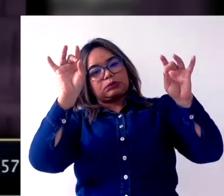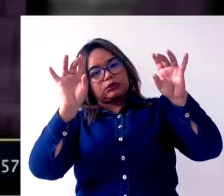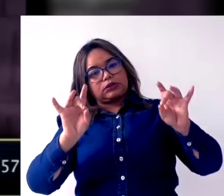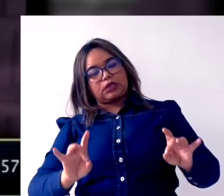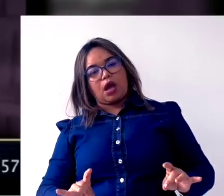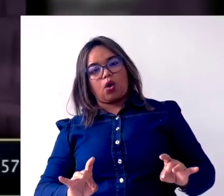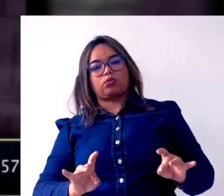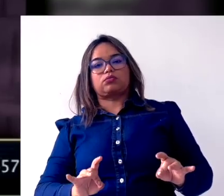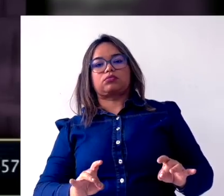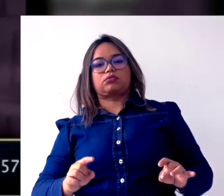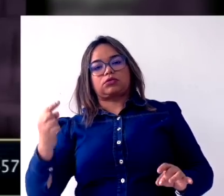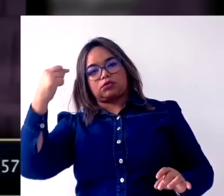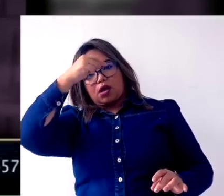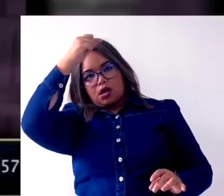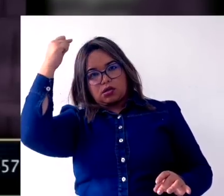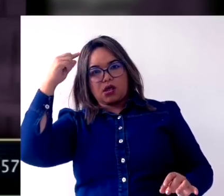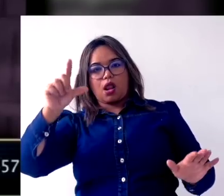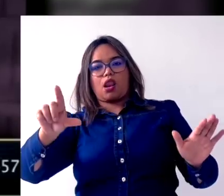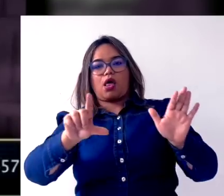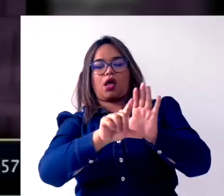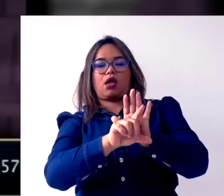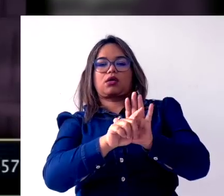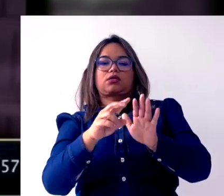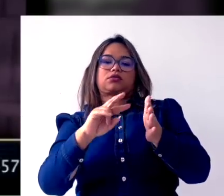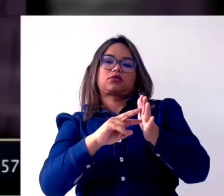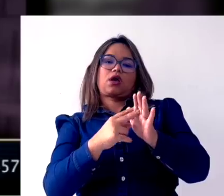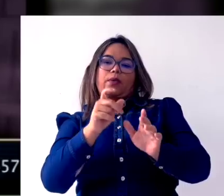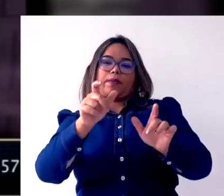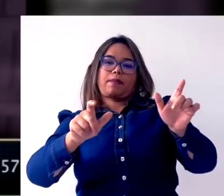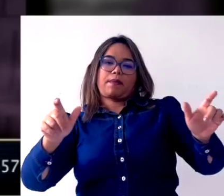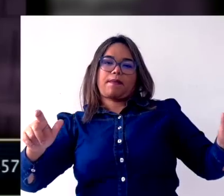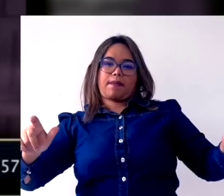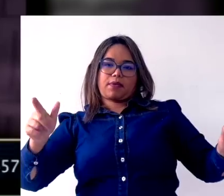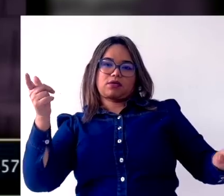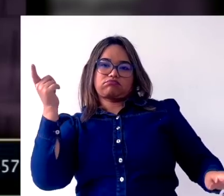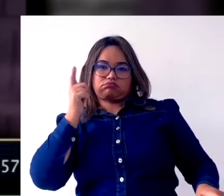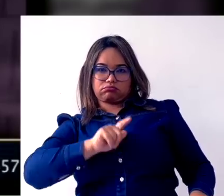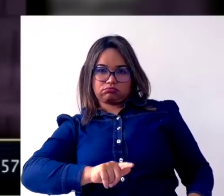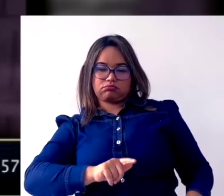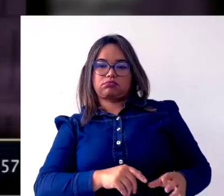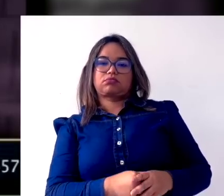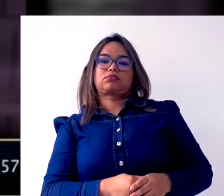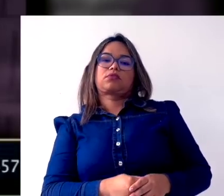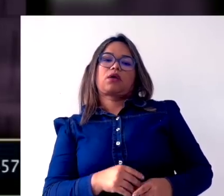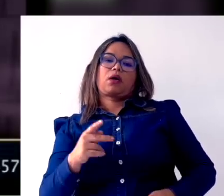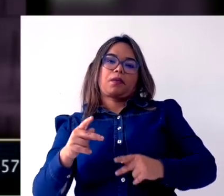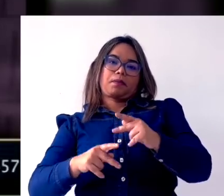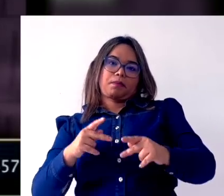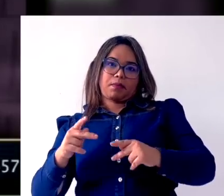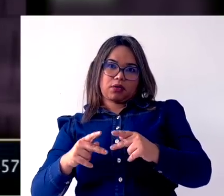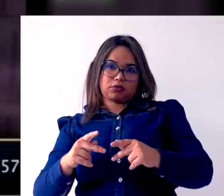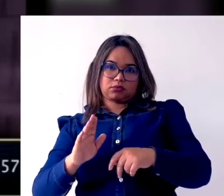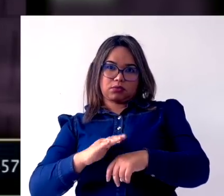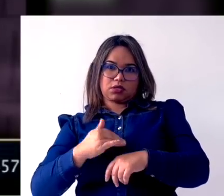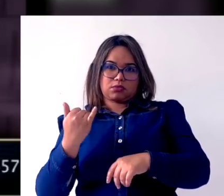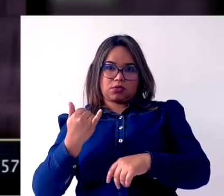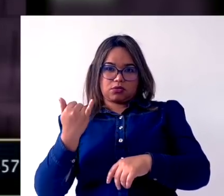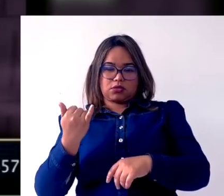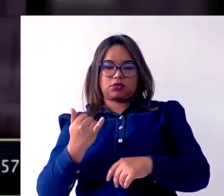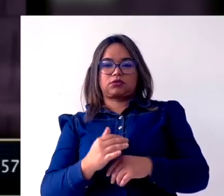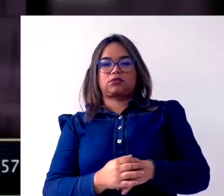que beneficia cada cidadão pessoalmente. As civilizações mais adiantadas se levantam quando as pessoas